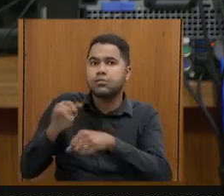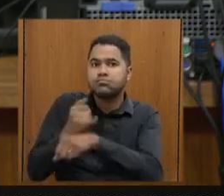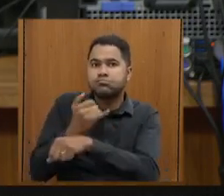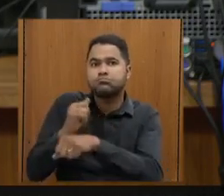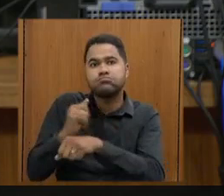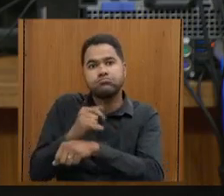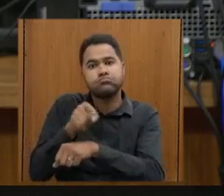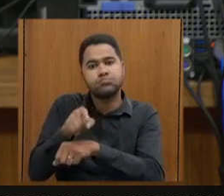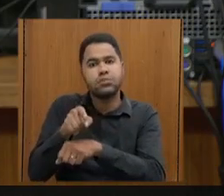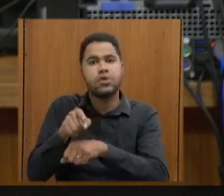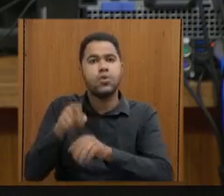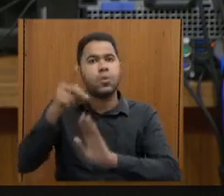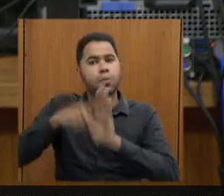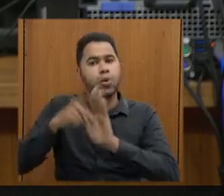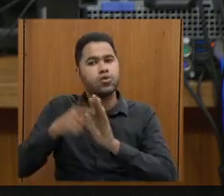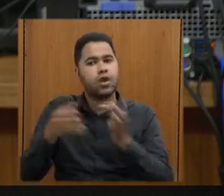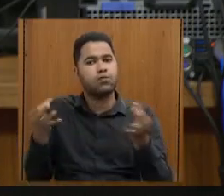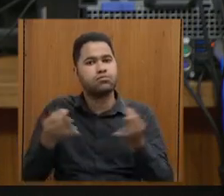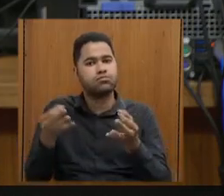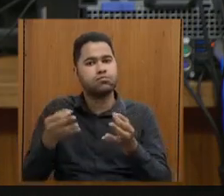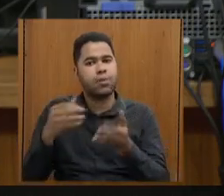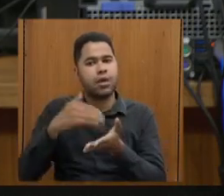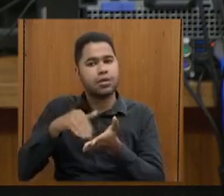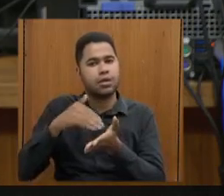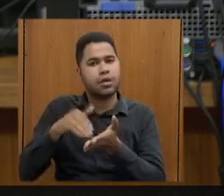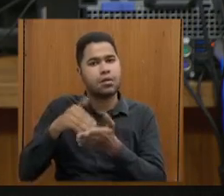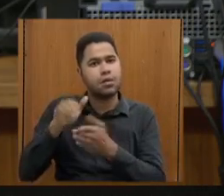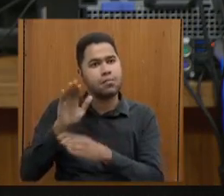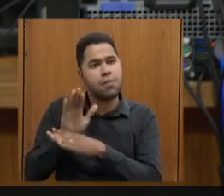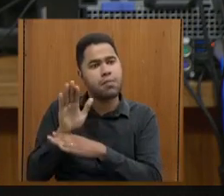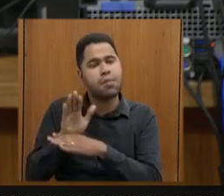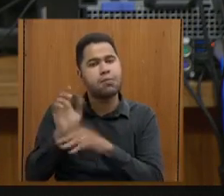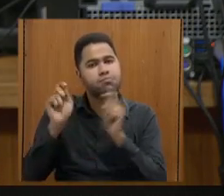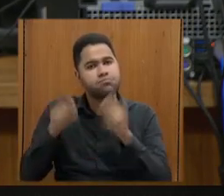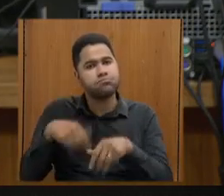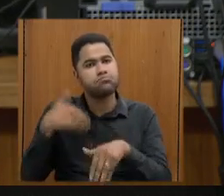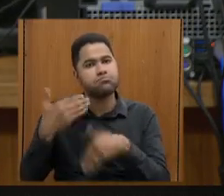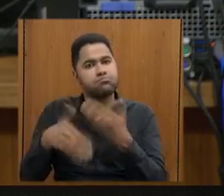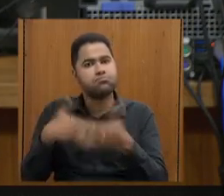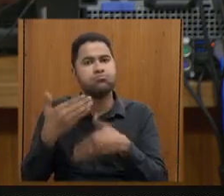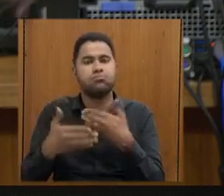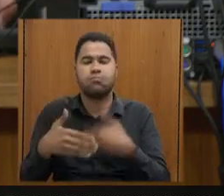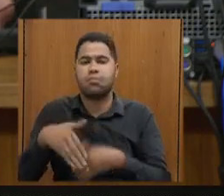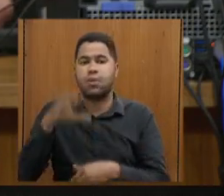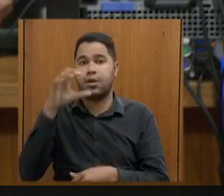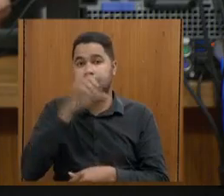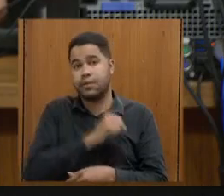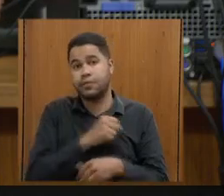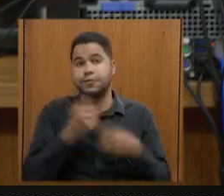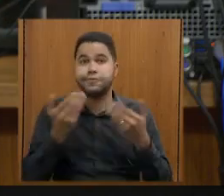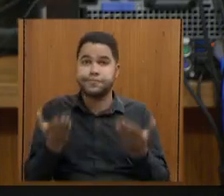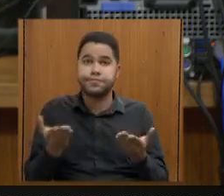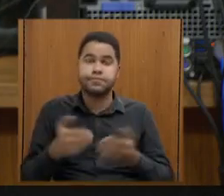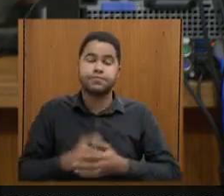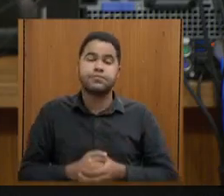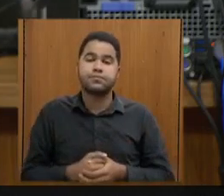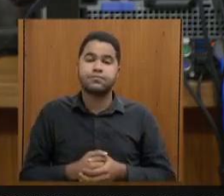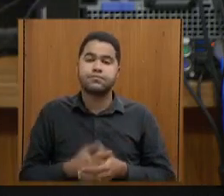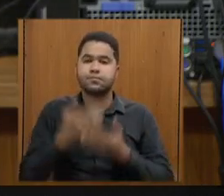projeto Fantástico precisa A secretaria está mais próximo até para possam avançar mais rápido ainda enfia isso